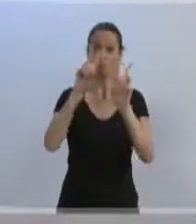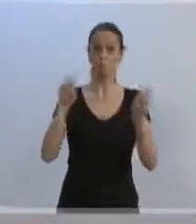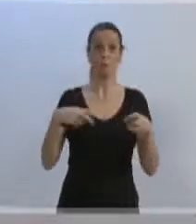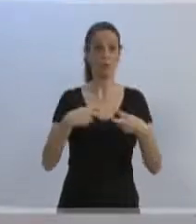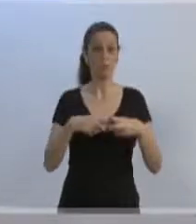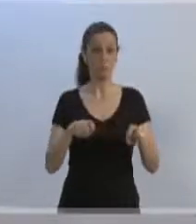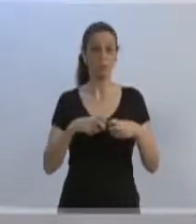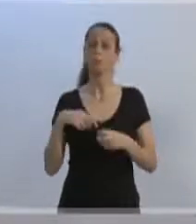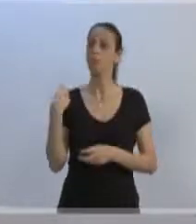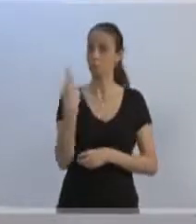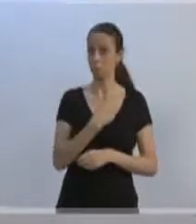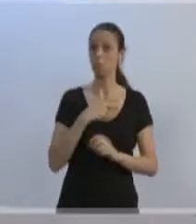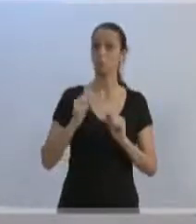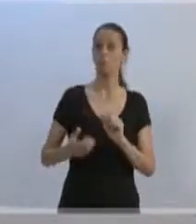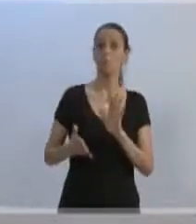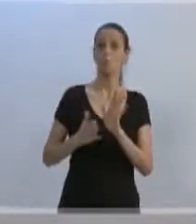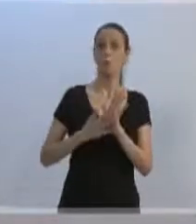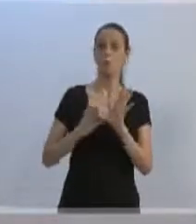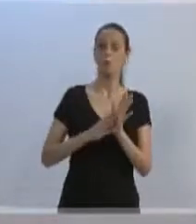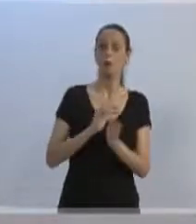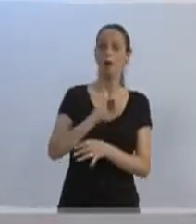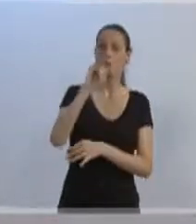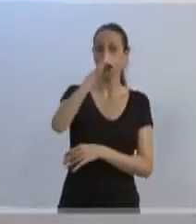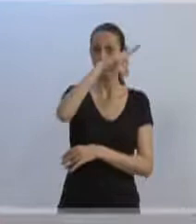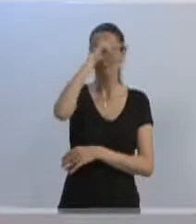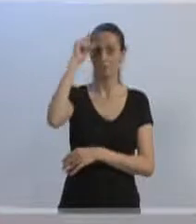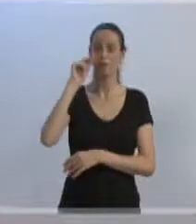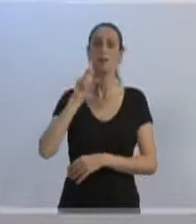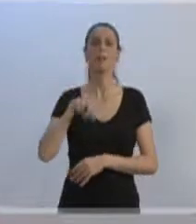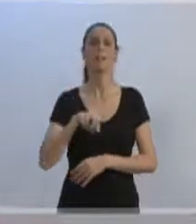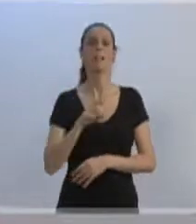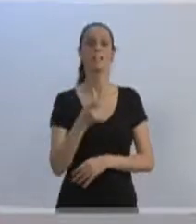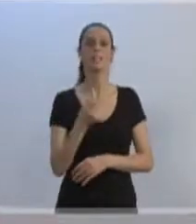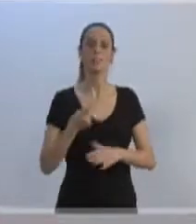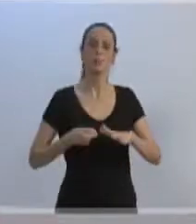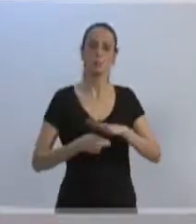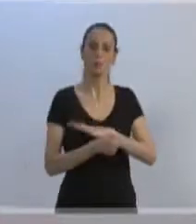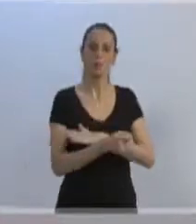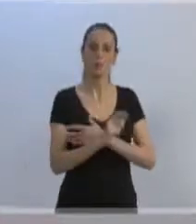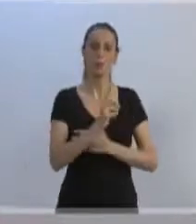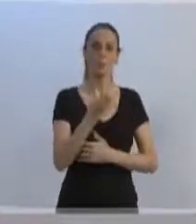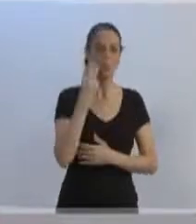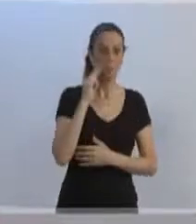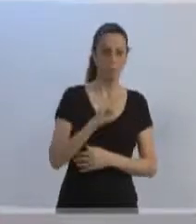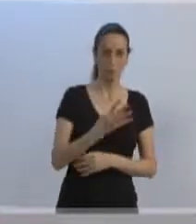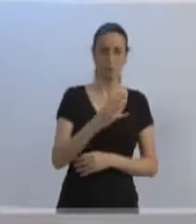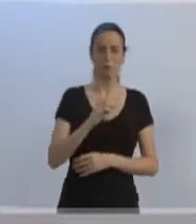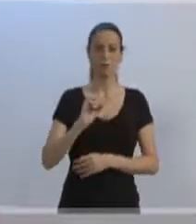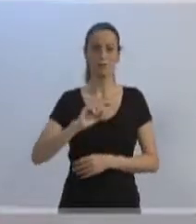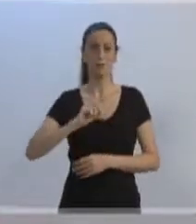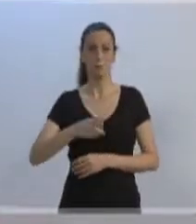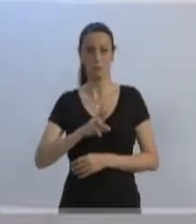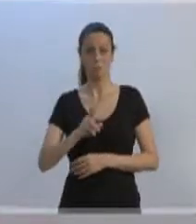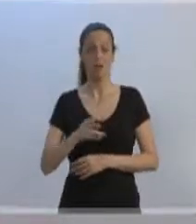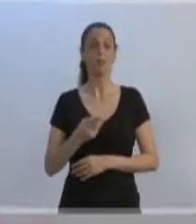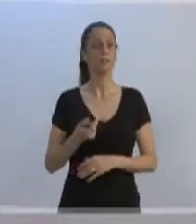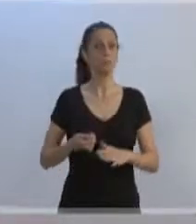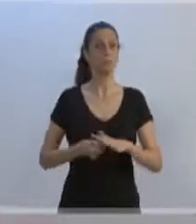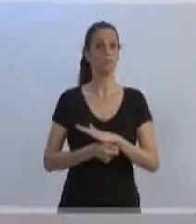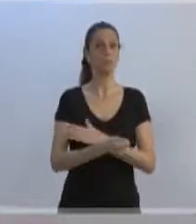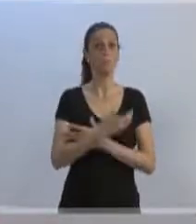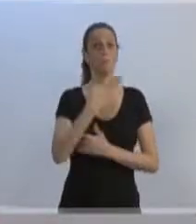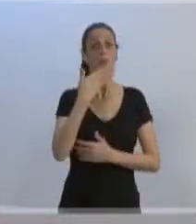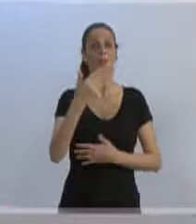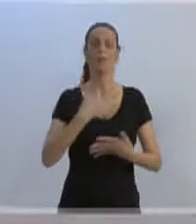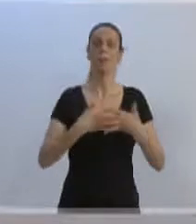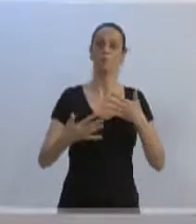vamos poder propor que é efetivamente investir melhor esses 1 milhão e 400 mil reais né na reestruturação